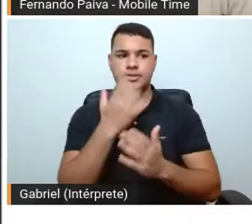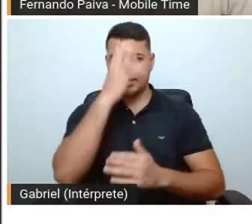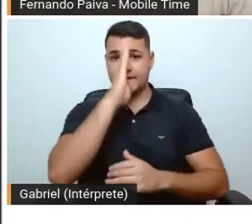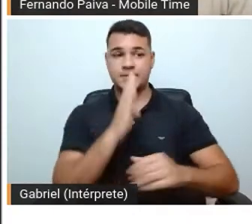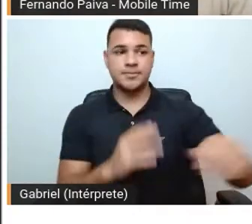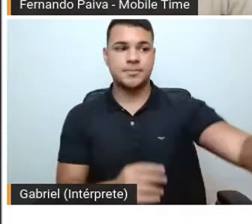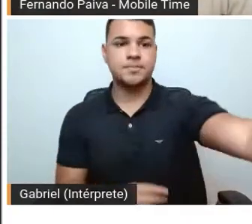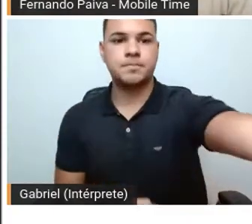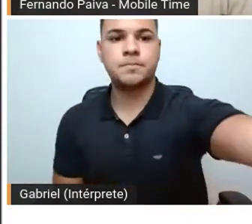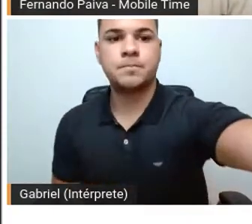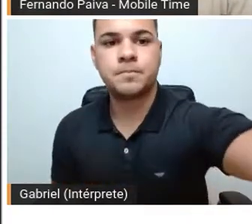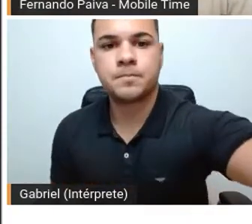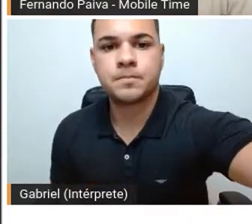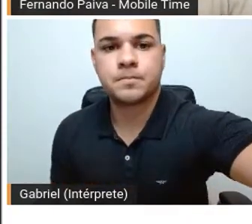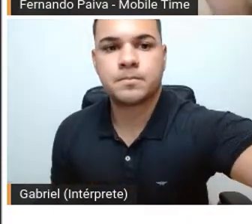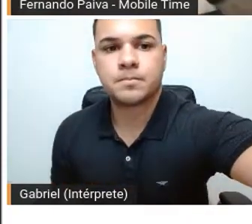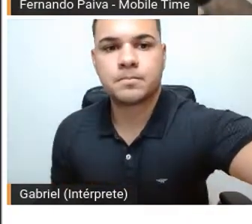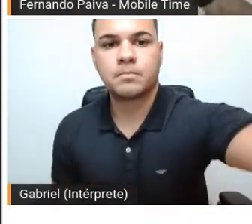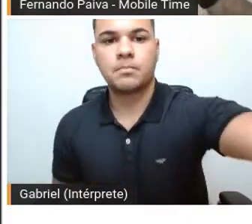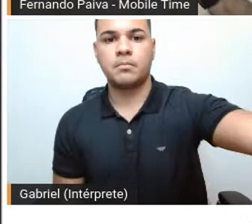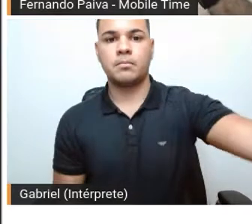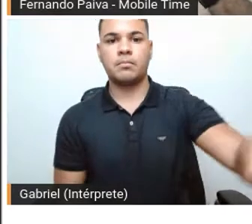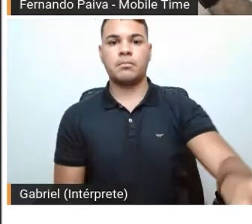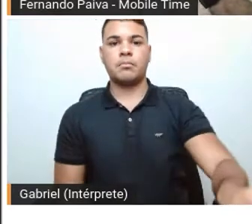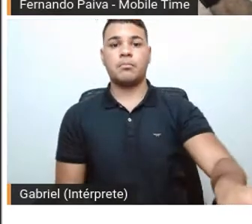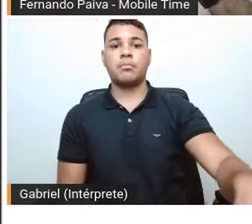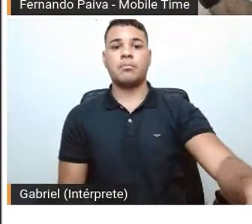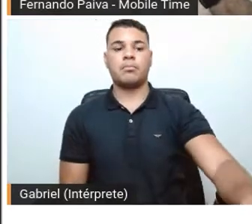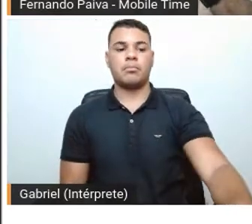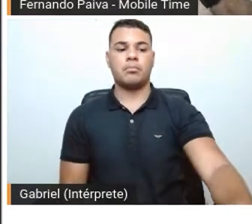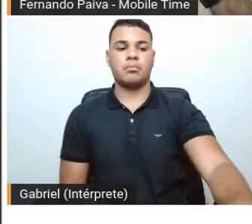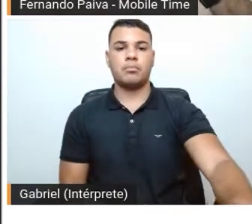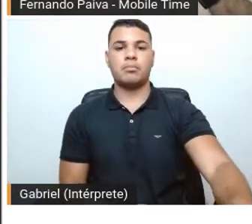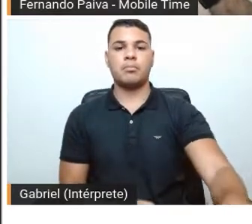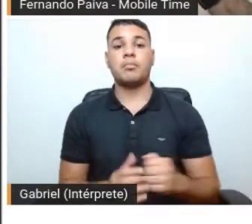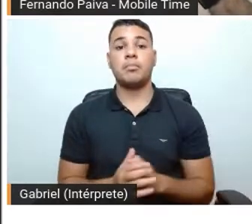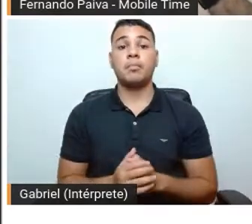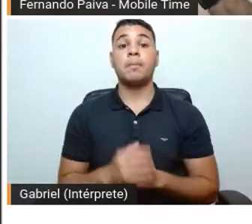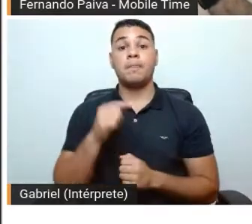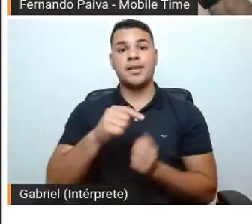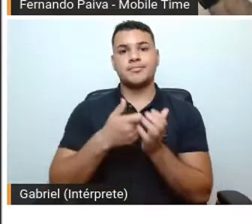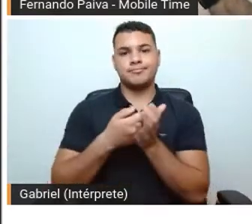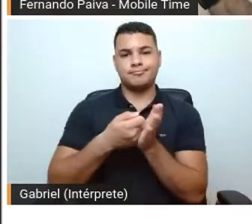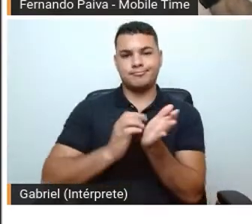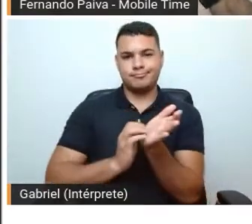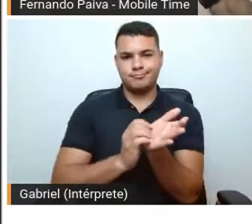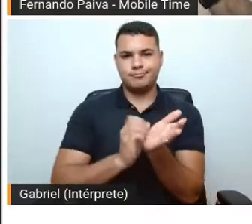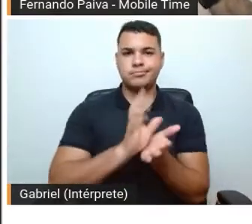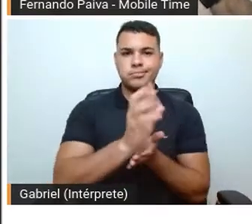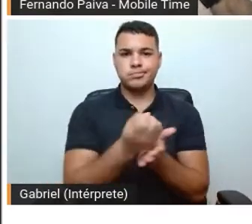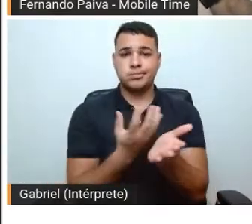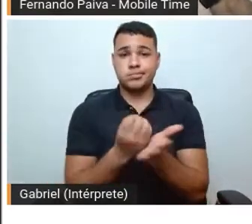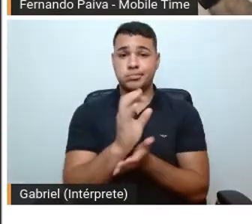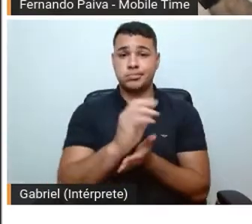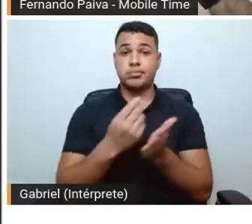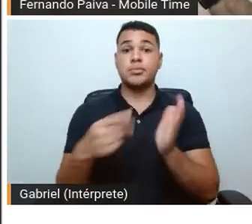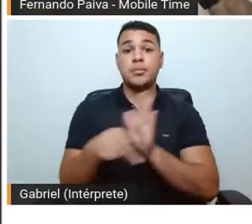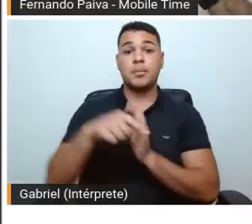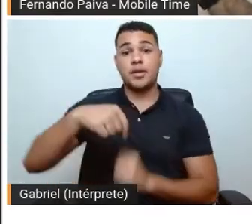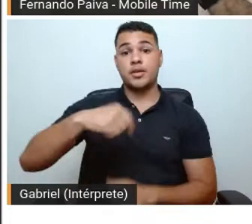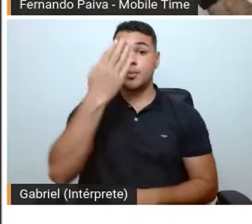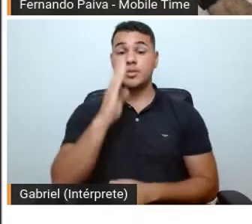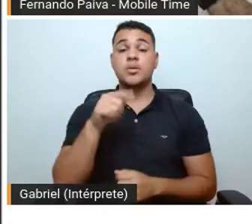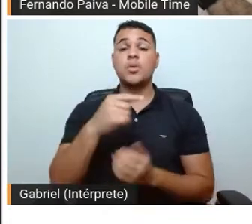tá então vamos lá nesse mensajería móvel no Brasil agosto 2001 os dados dessa pesquisa foram coletados